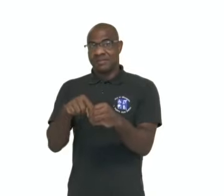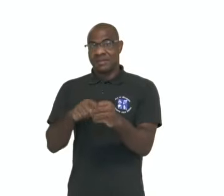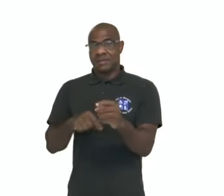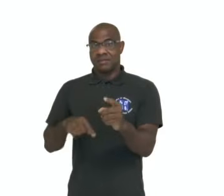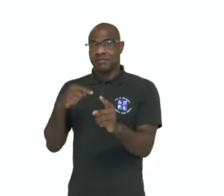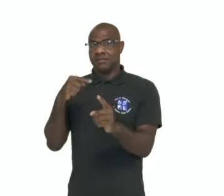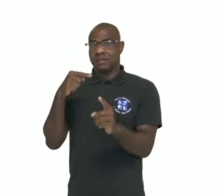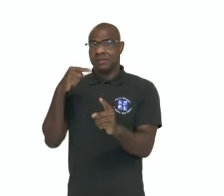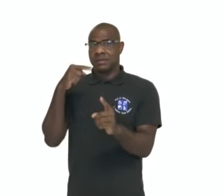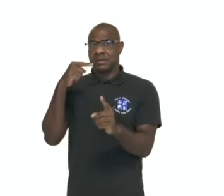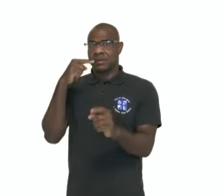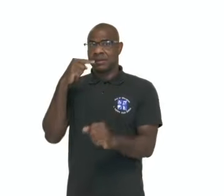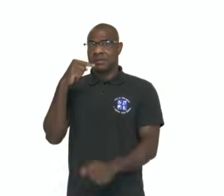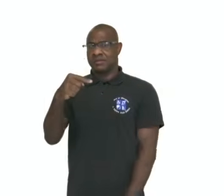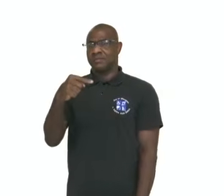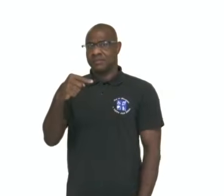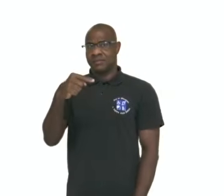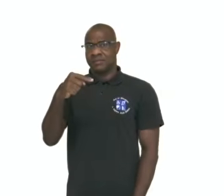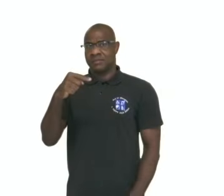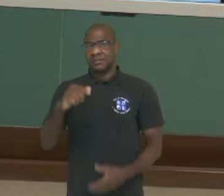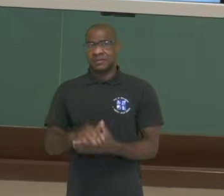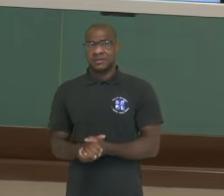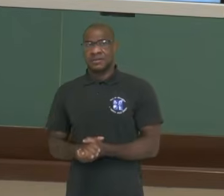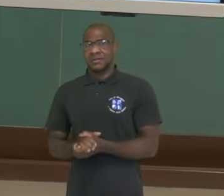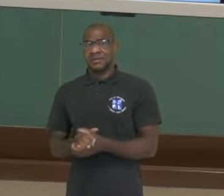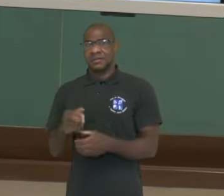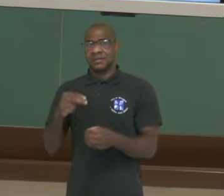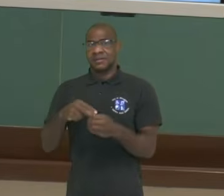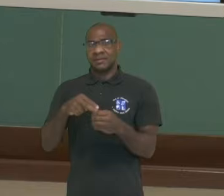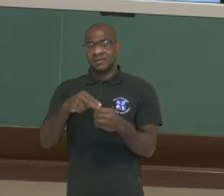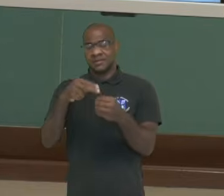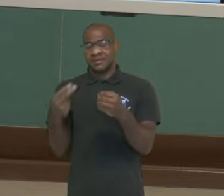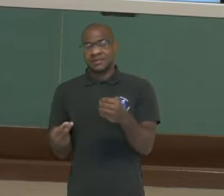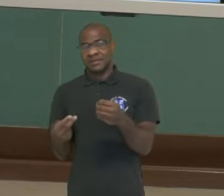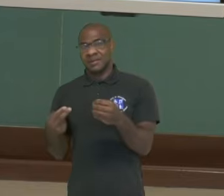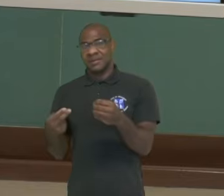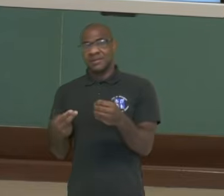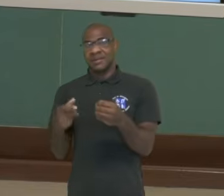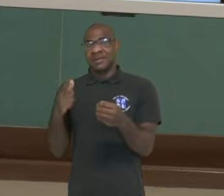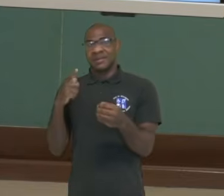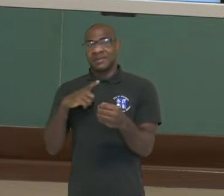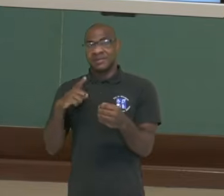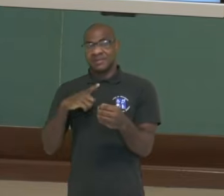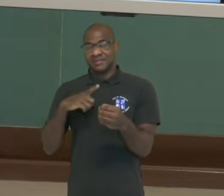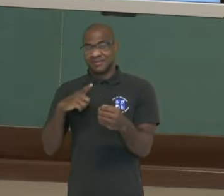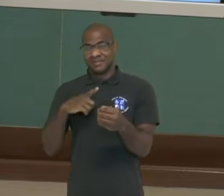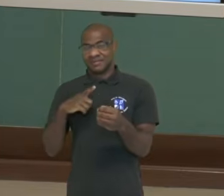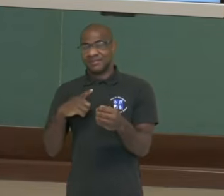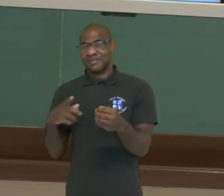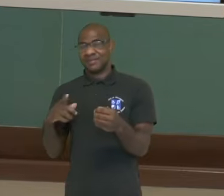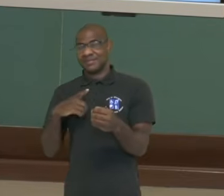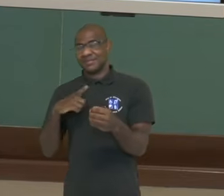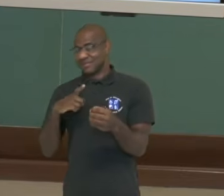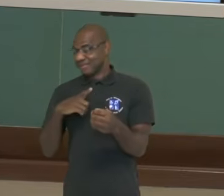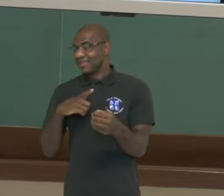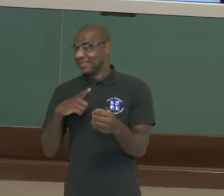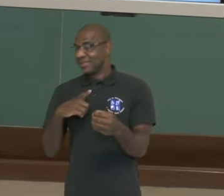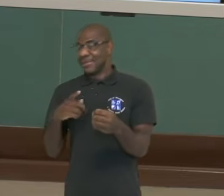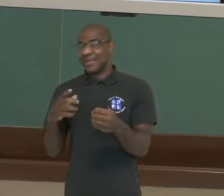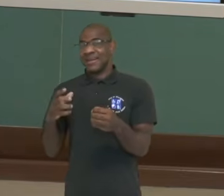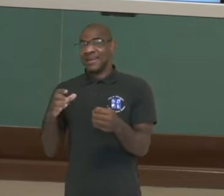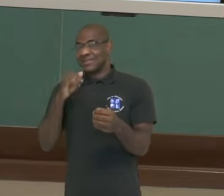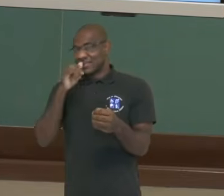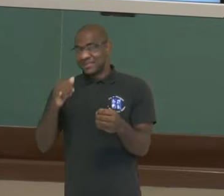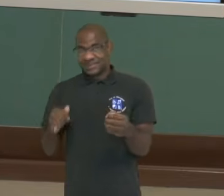negativamente. Então, o corpo neutro, ele vai ganhar elétrons e vai ficar